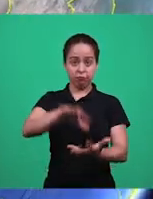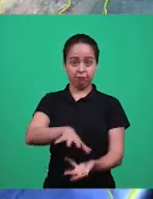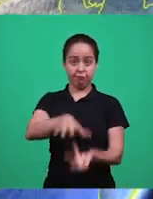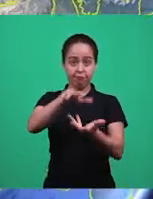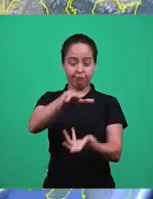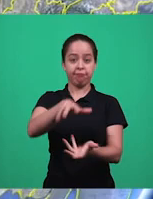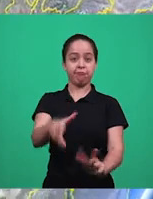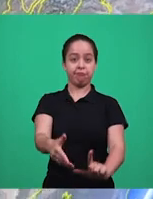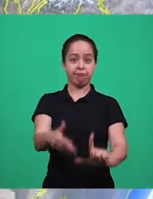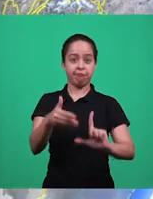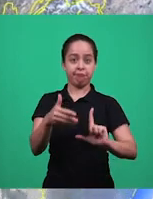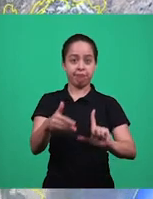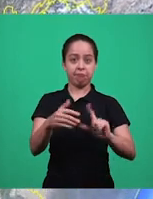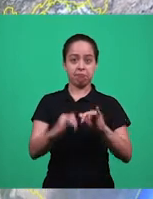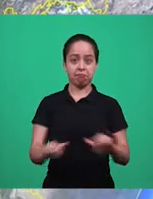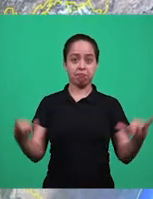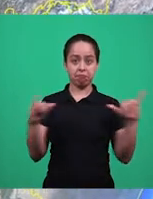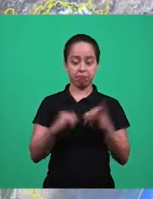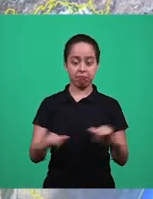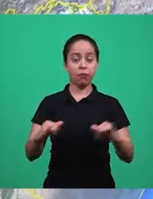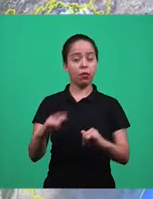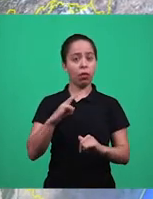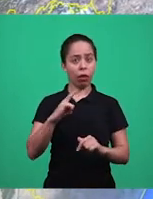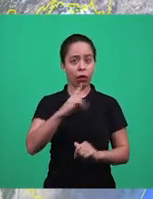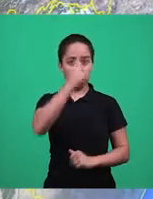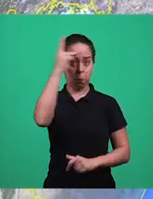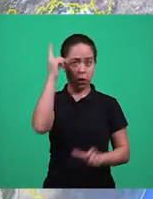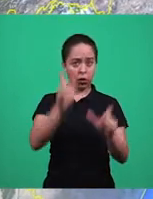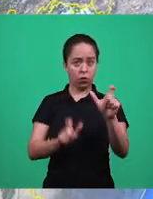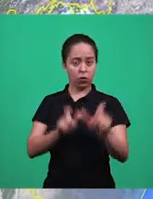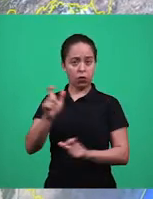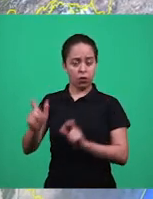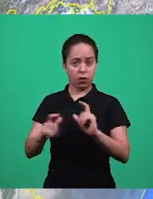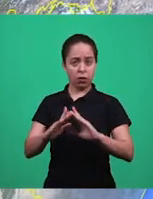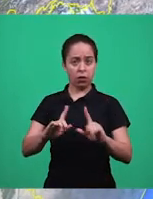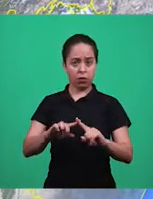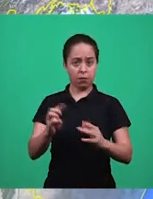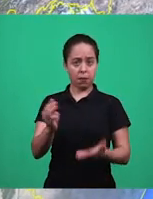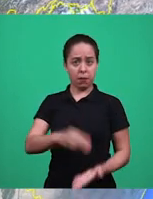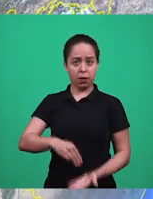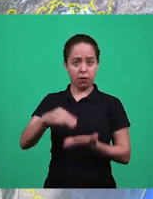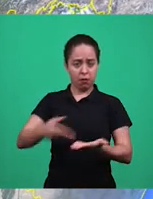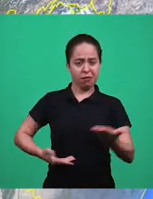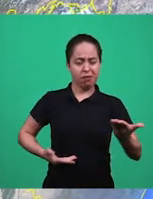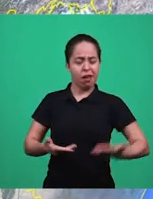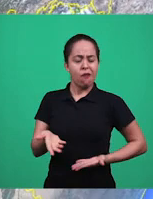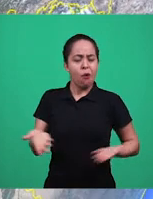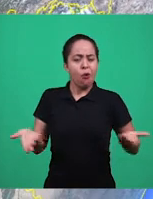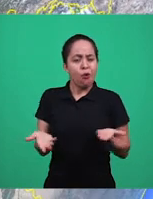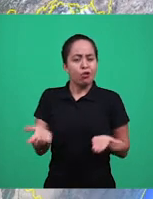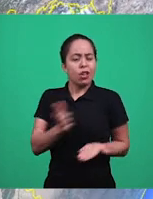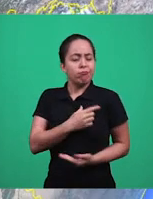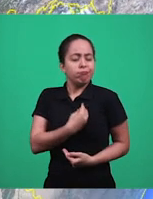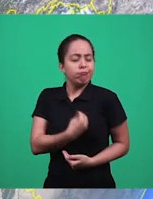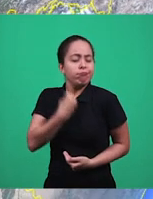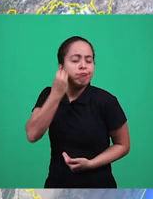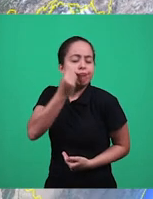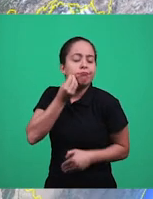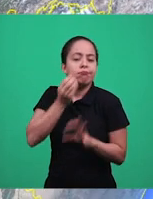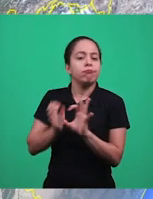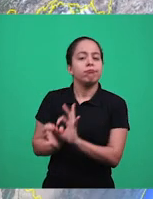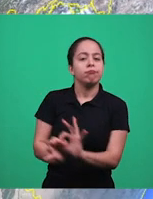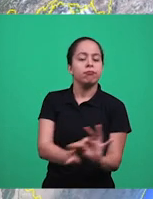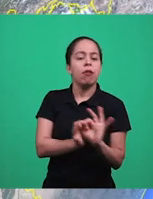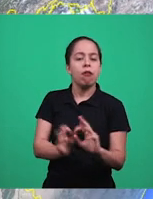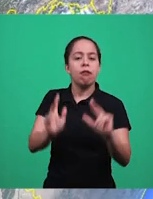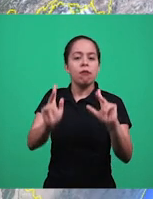Através do sistema de transmissão, os membros da Igreja Cristã Maranata de todo o planeta vivem um momento de unidade